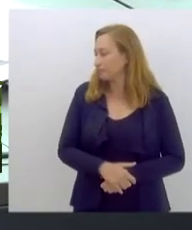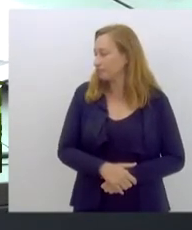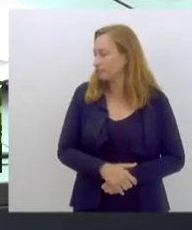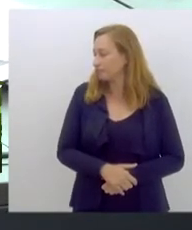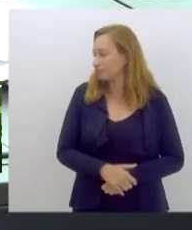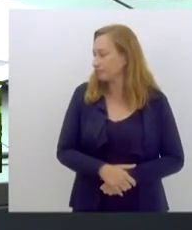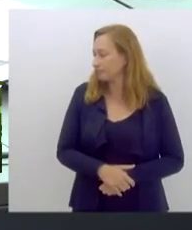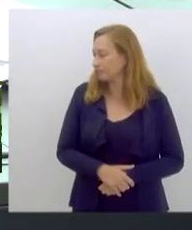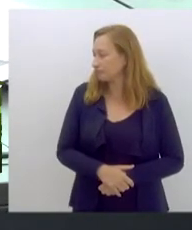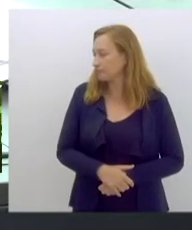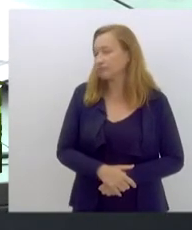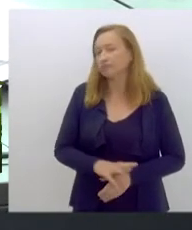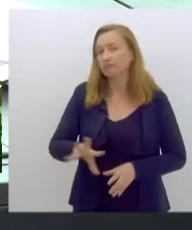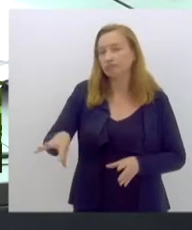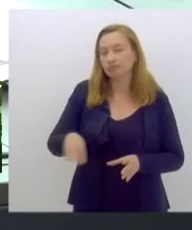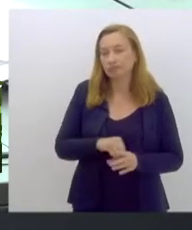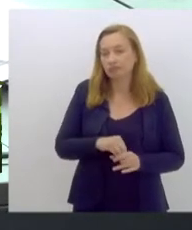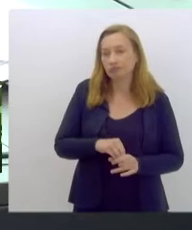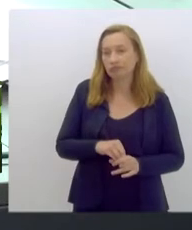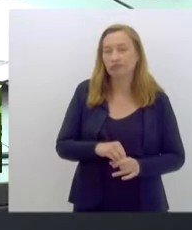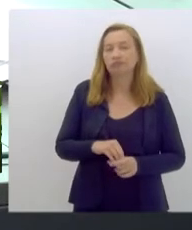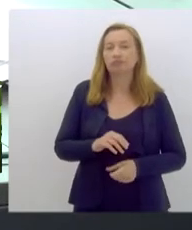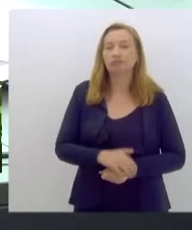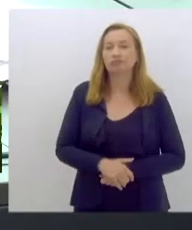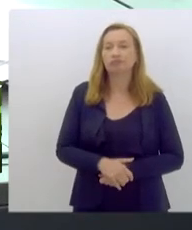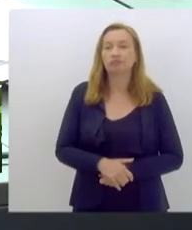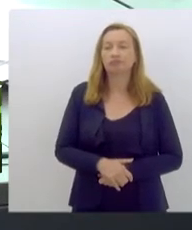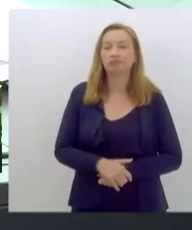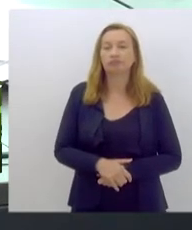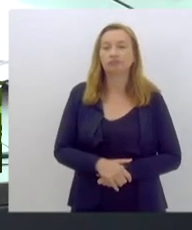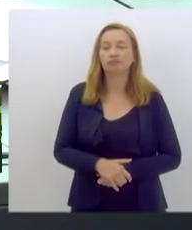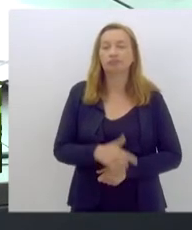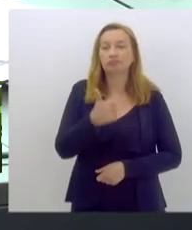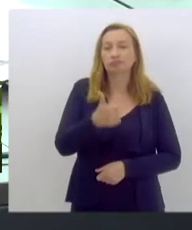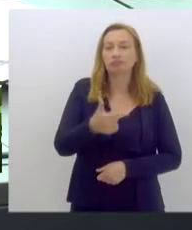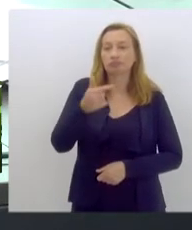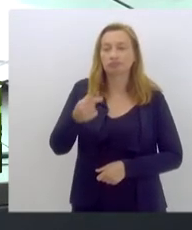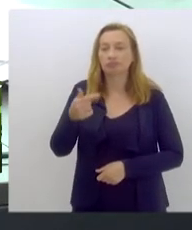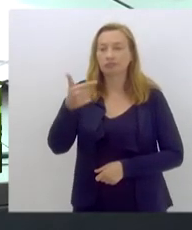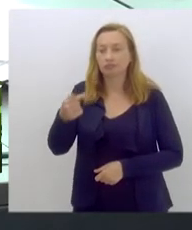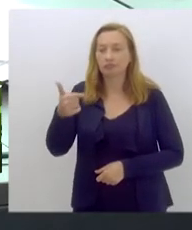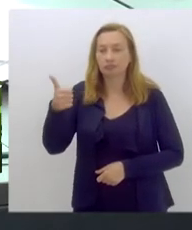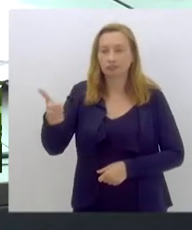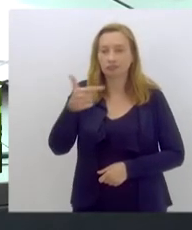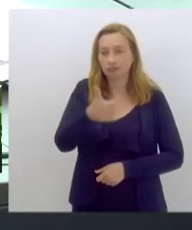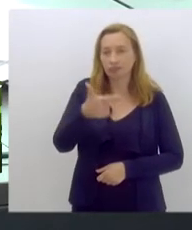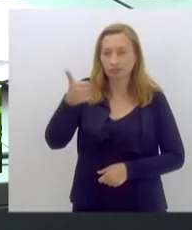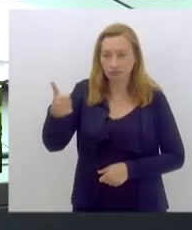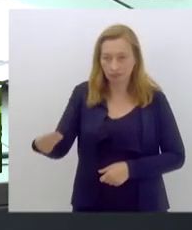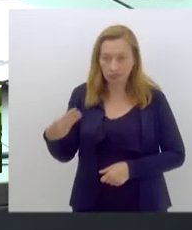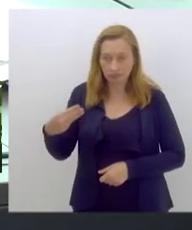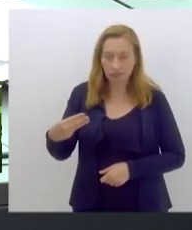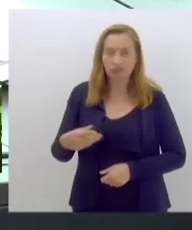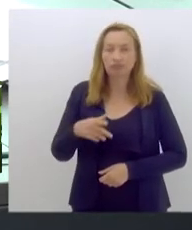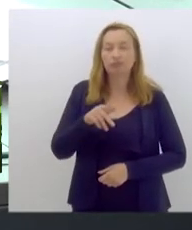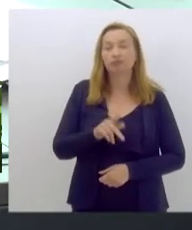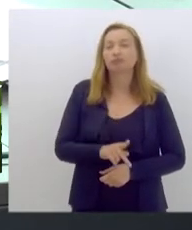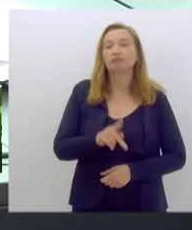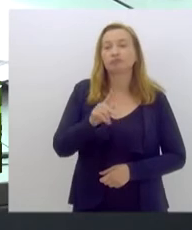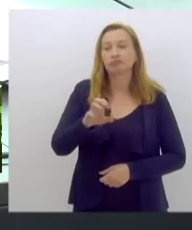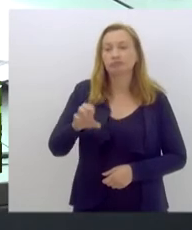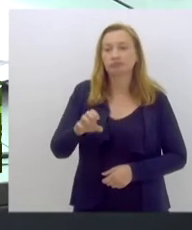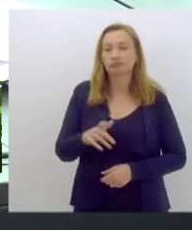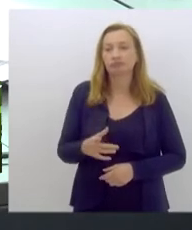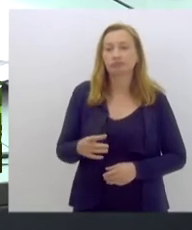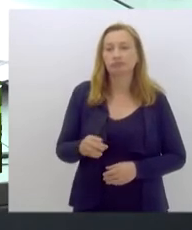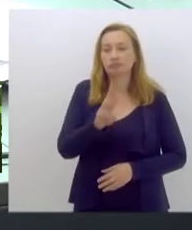E introduzi a incoerência que havia entre o 2771 de 2023 de ROET-PE, quando no